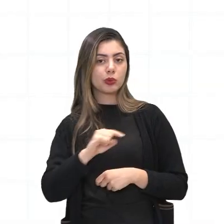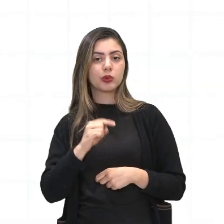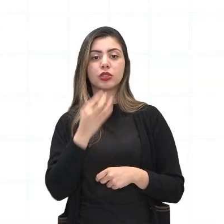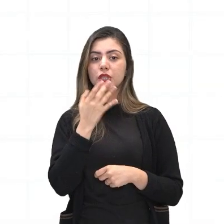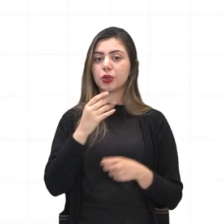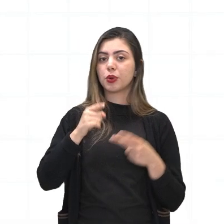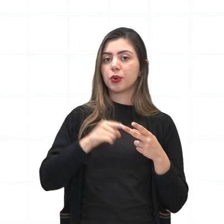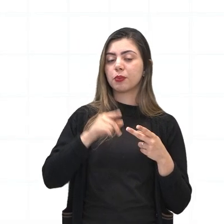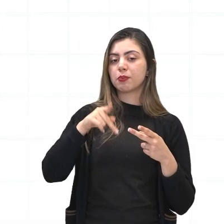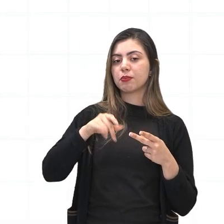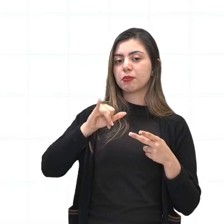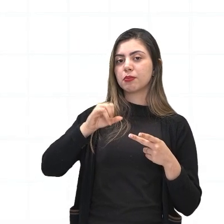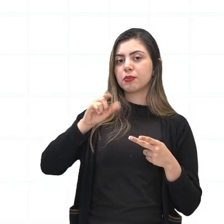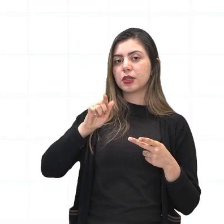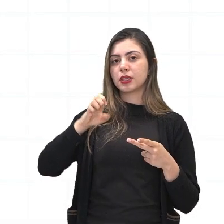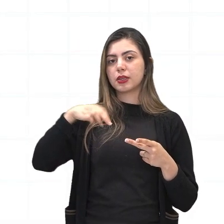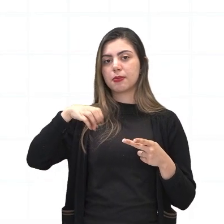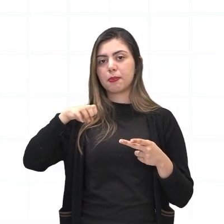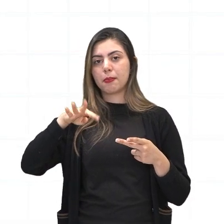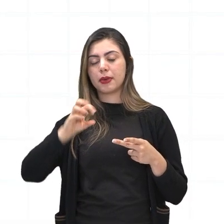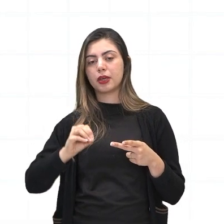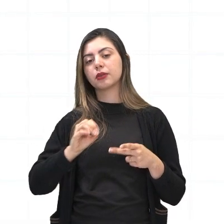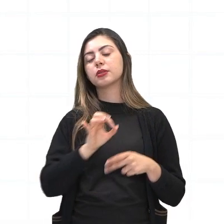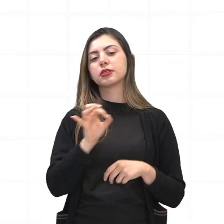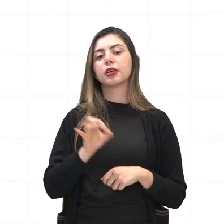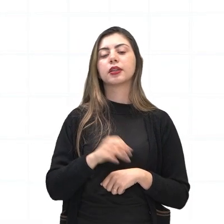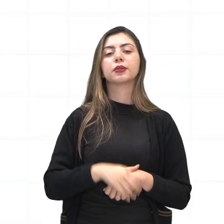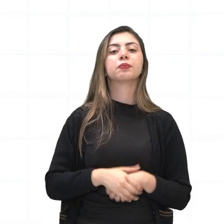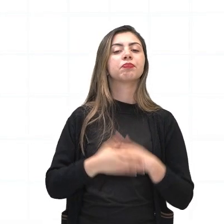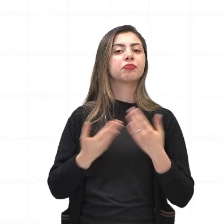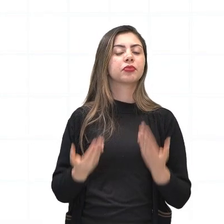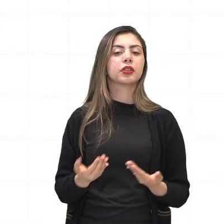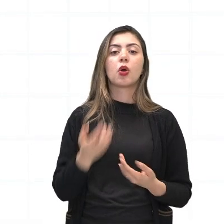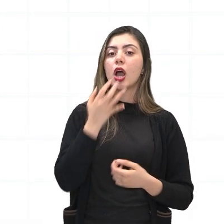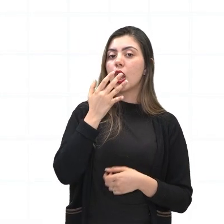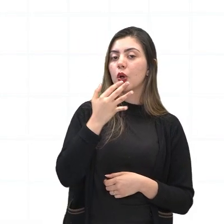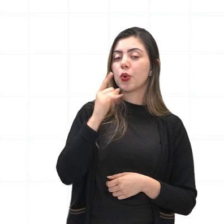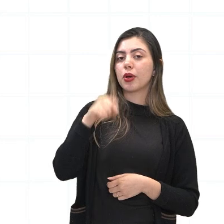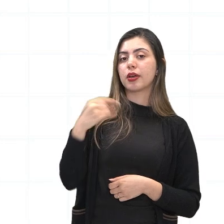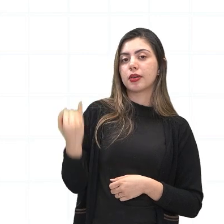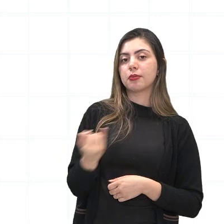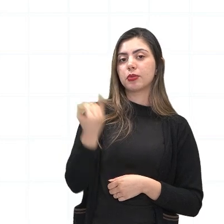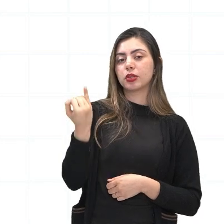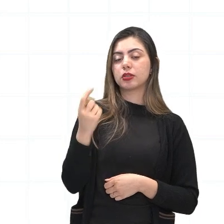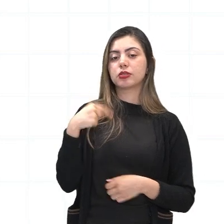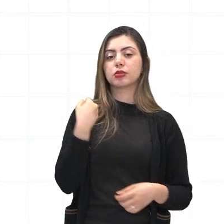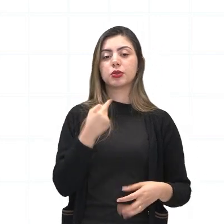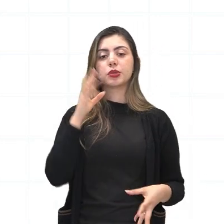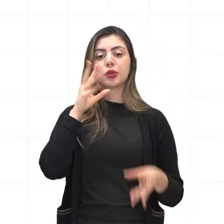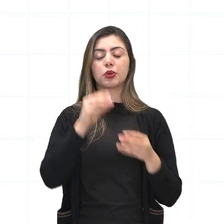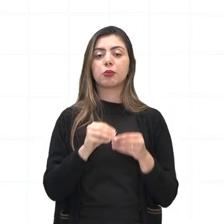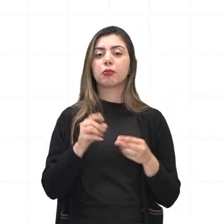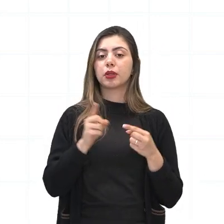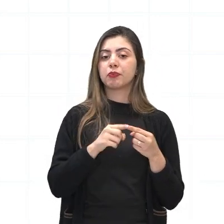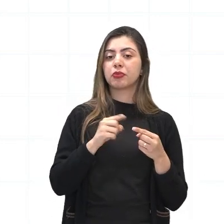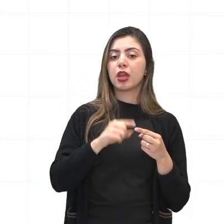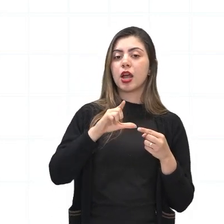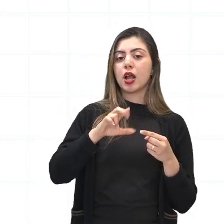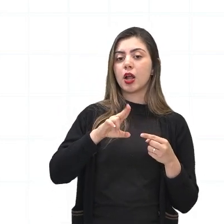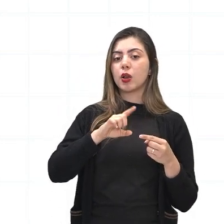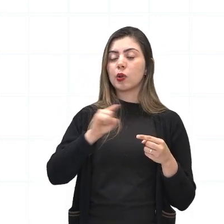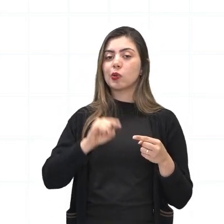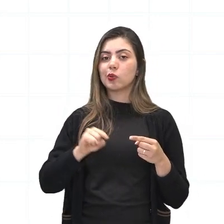lá? Quando falamos dessa questão das cores, é importante distinguir aqui que a cor luz é aquela conhecida como